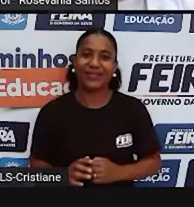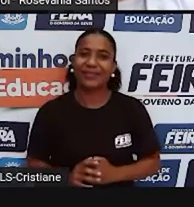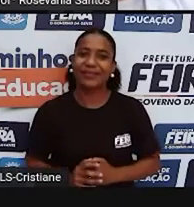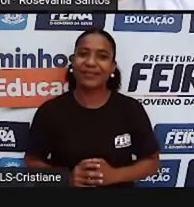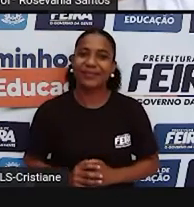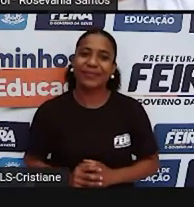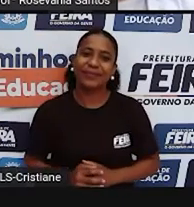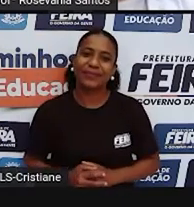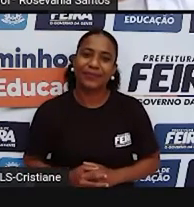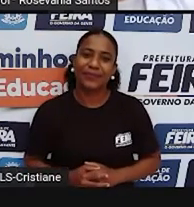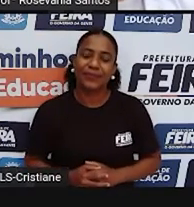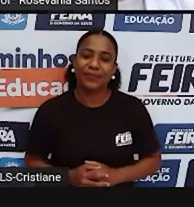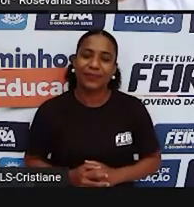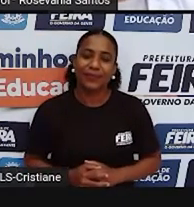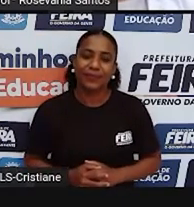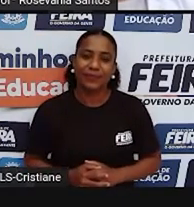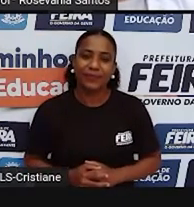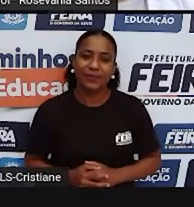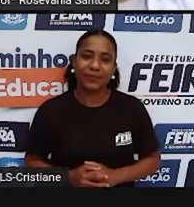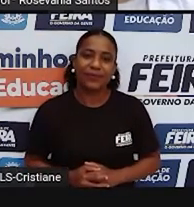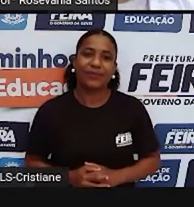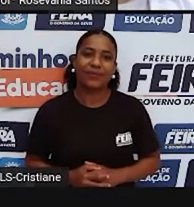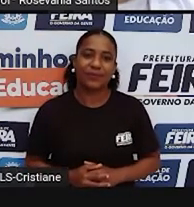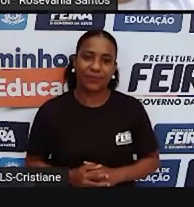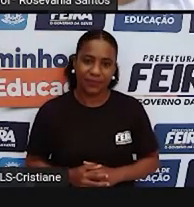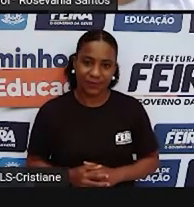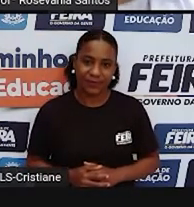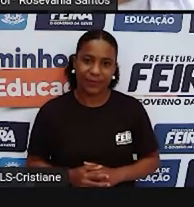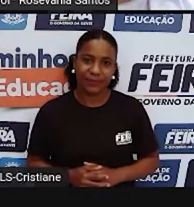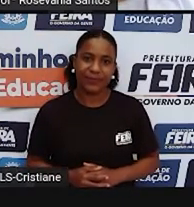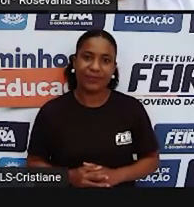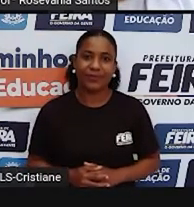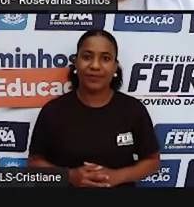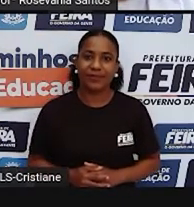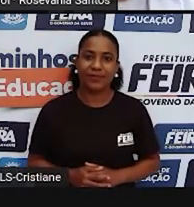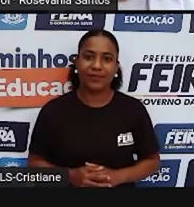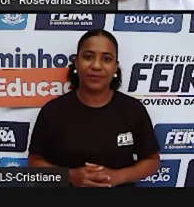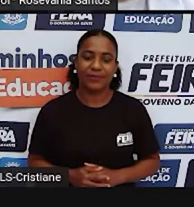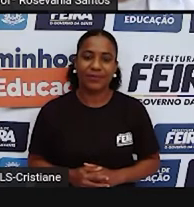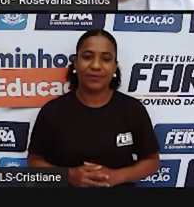Vamos lá. Aqui, gente, talvez seja para a gente, né,